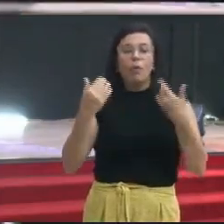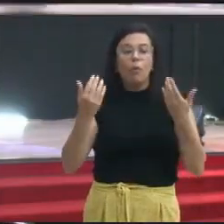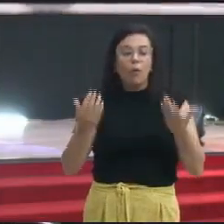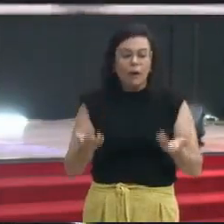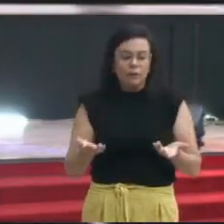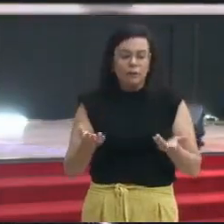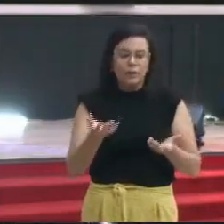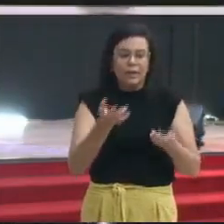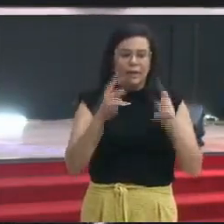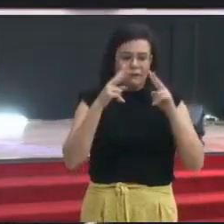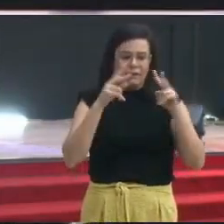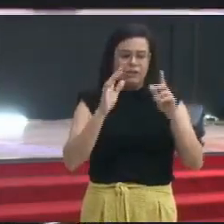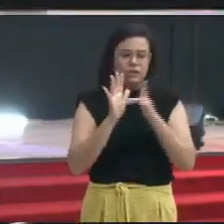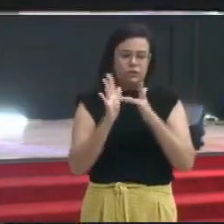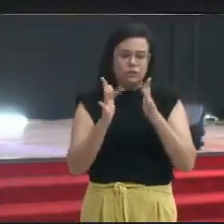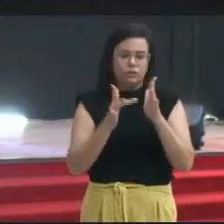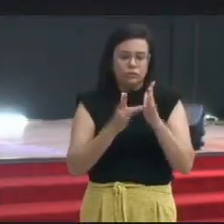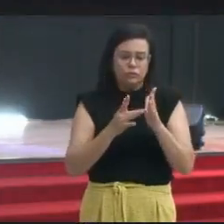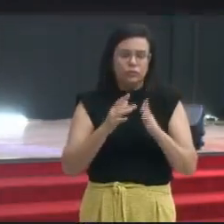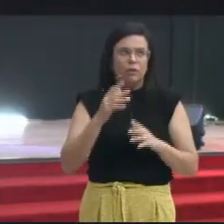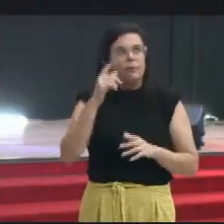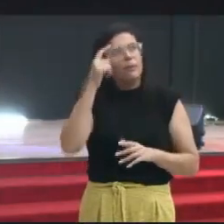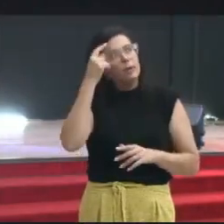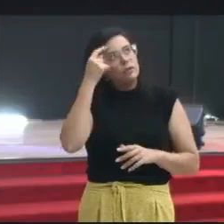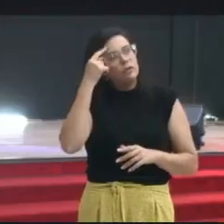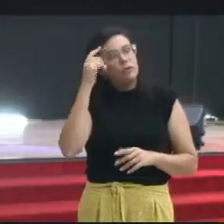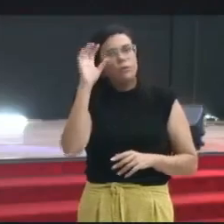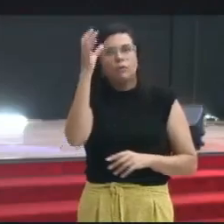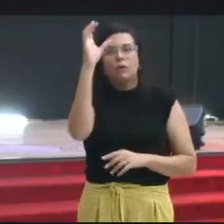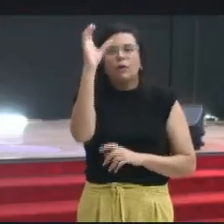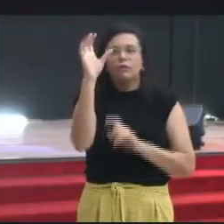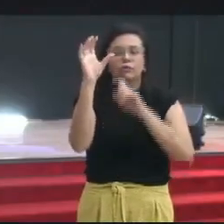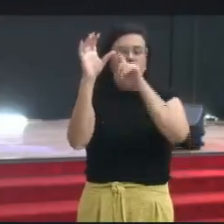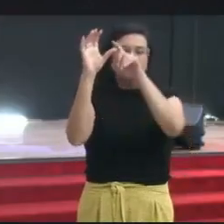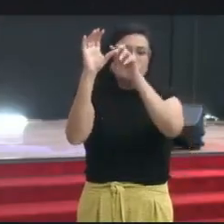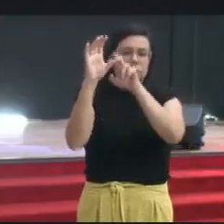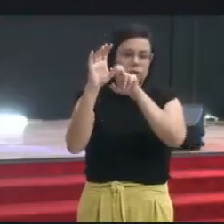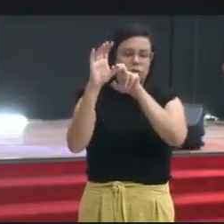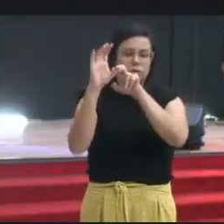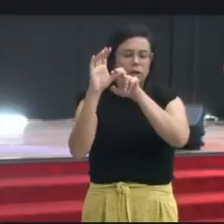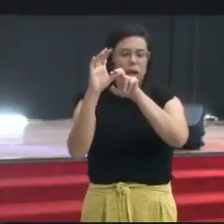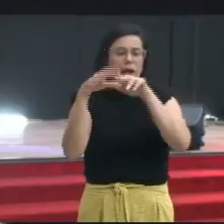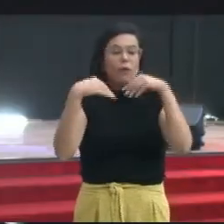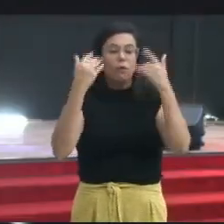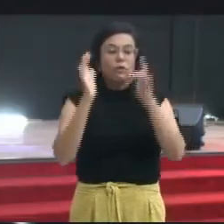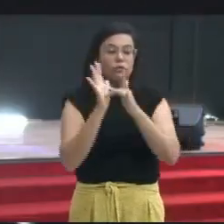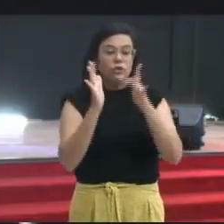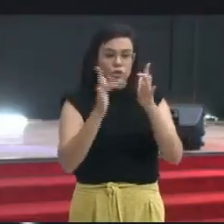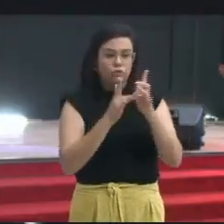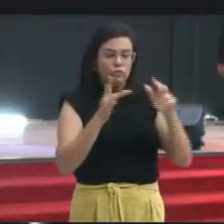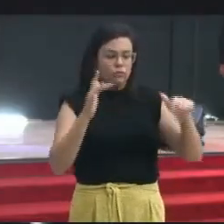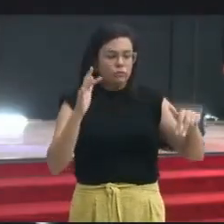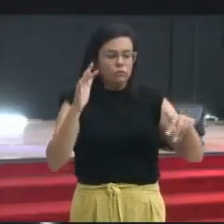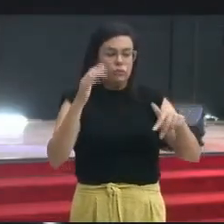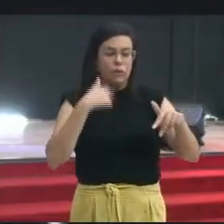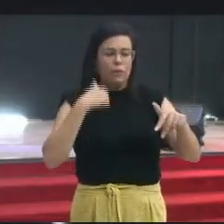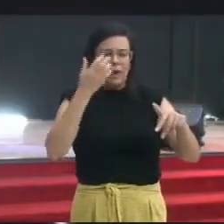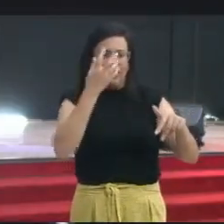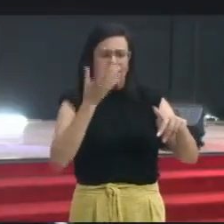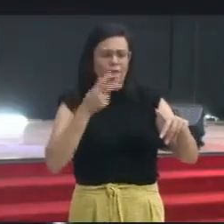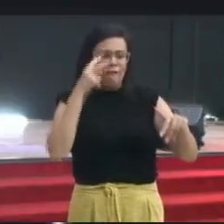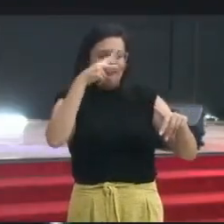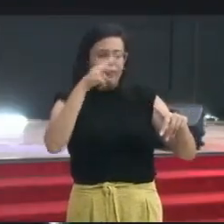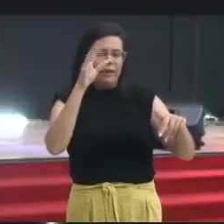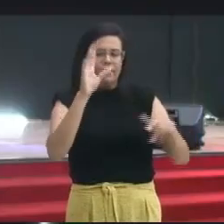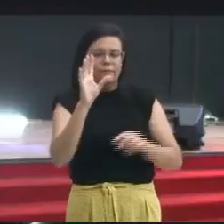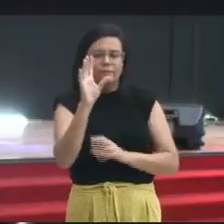com a multidão, eu vou pelo menos olhar para ele. Esse homem deve ter alguma coisa especial, eu quero ver esse homem. Aí